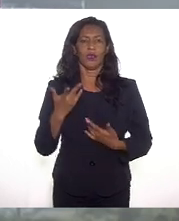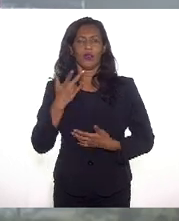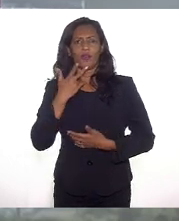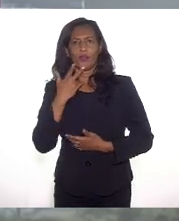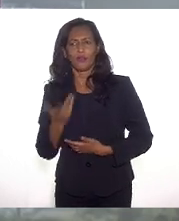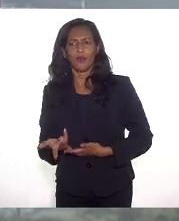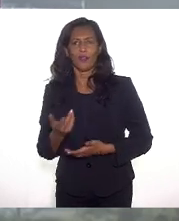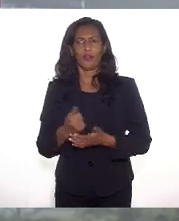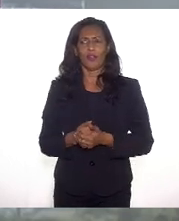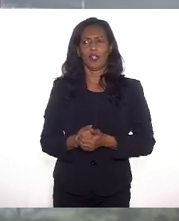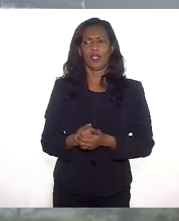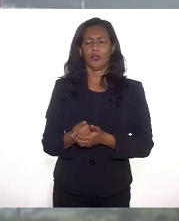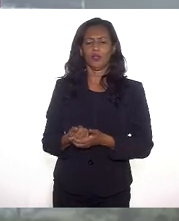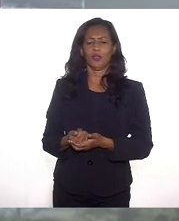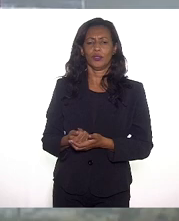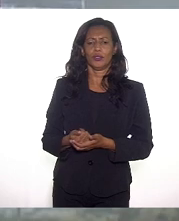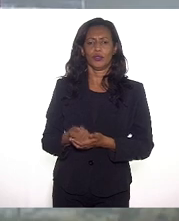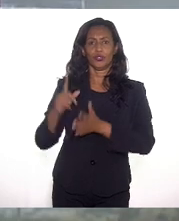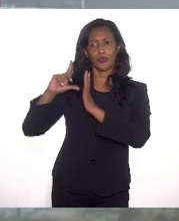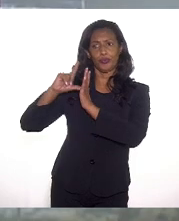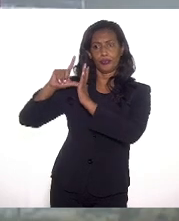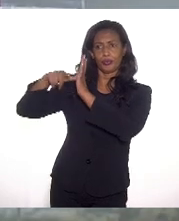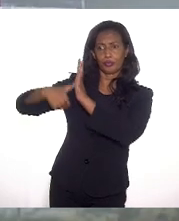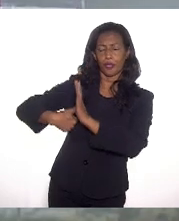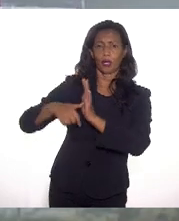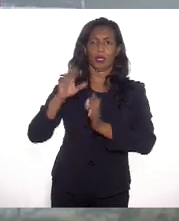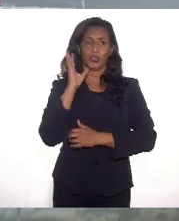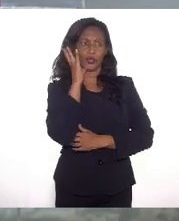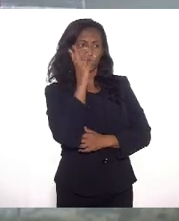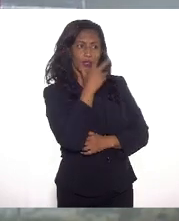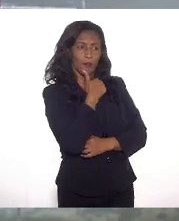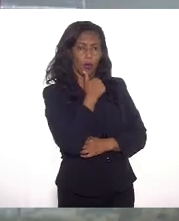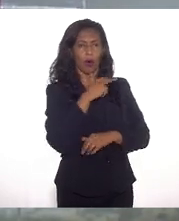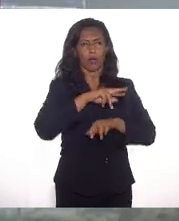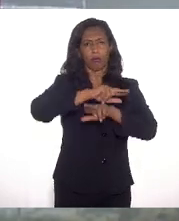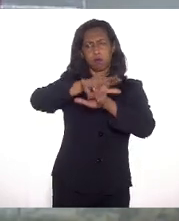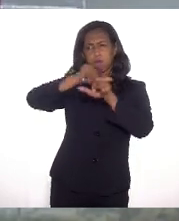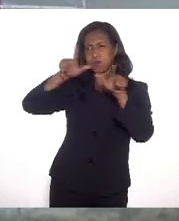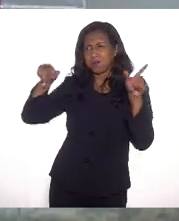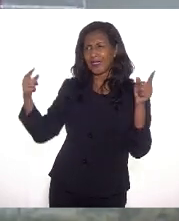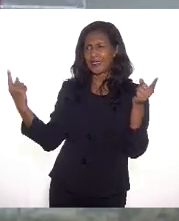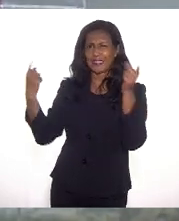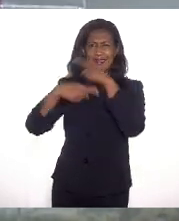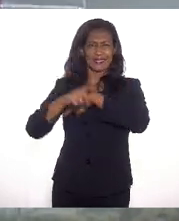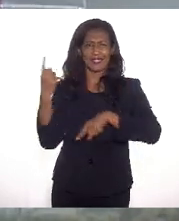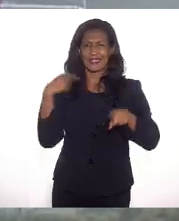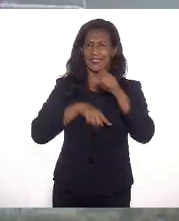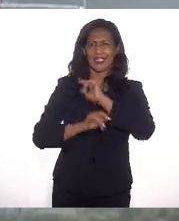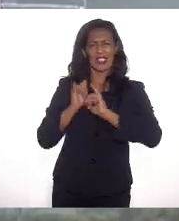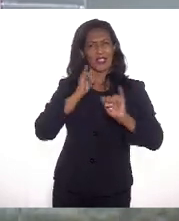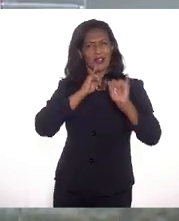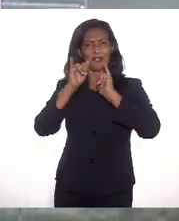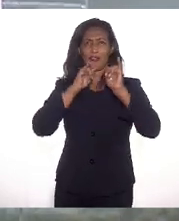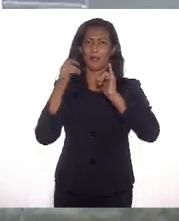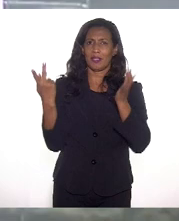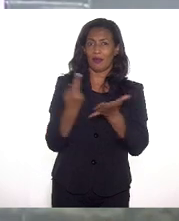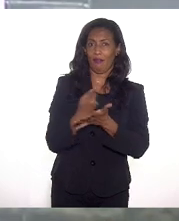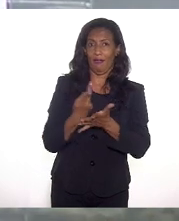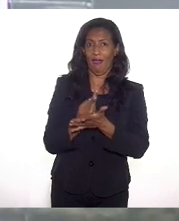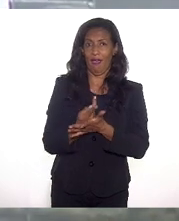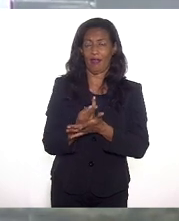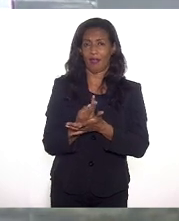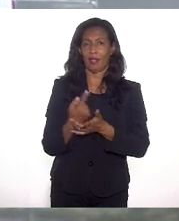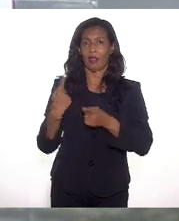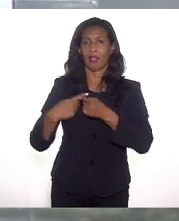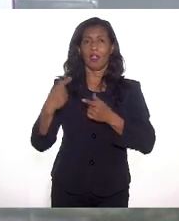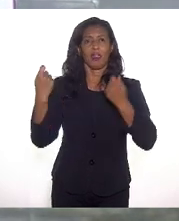zero com dinheiro da população. Foi de diversos cruzamentos de dados para que a gente não tenha